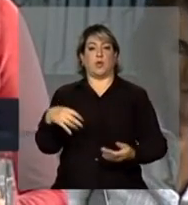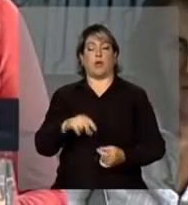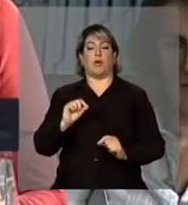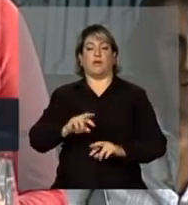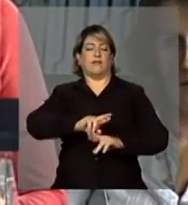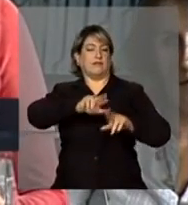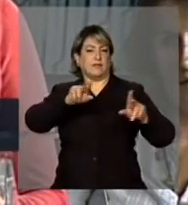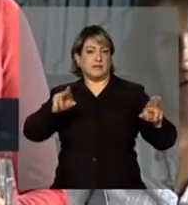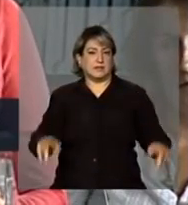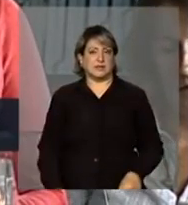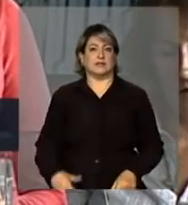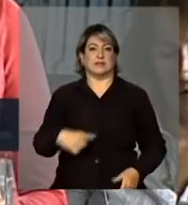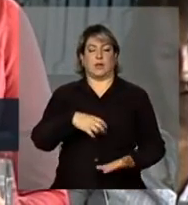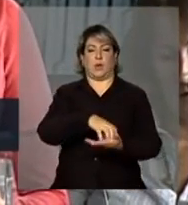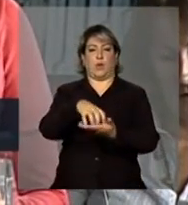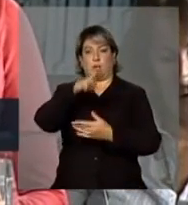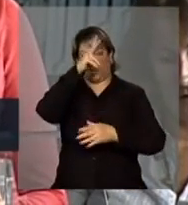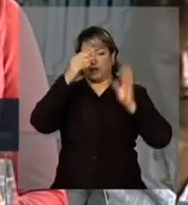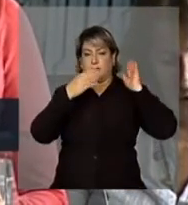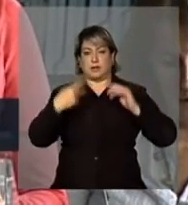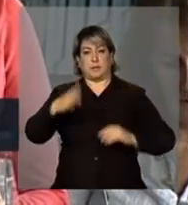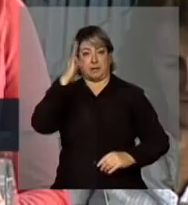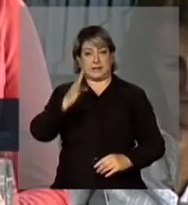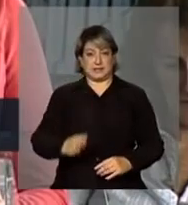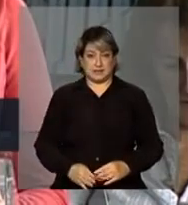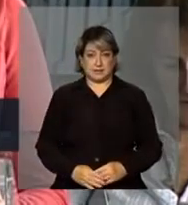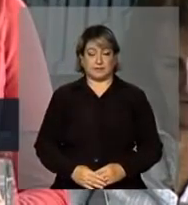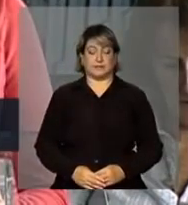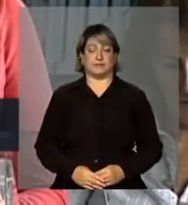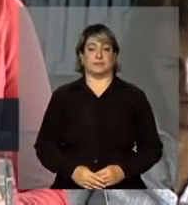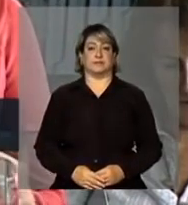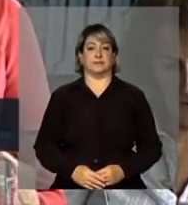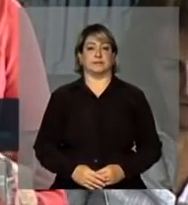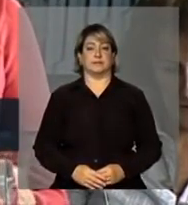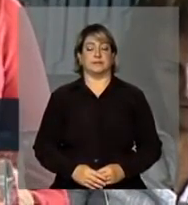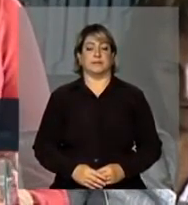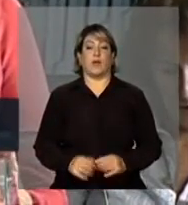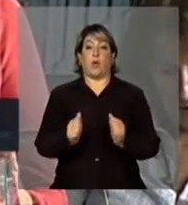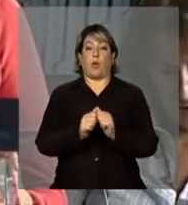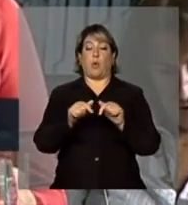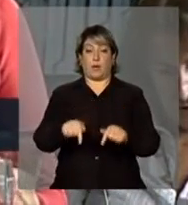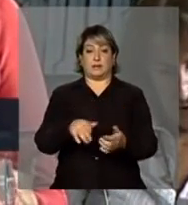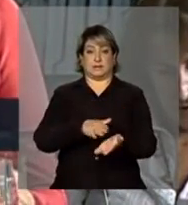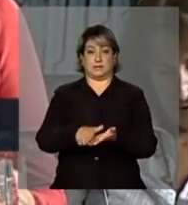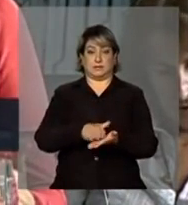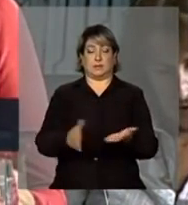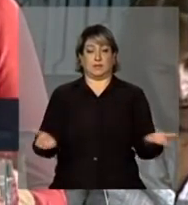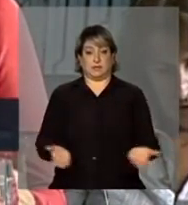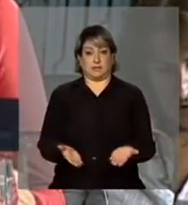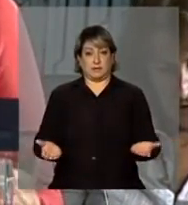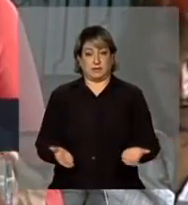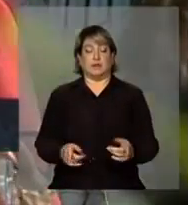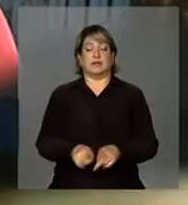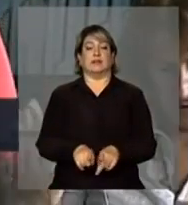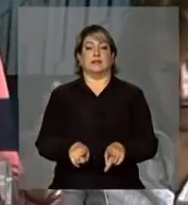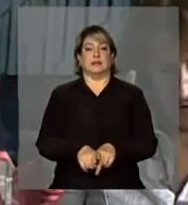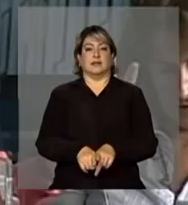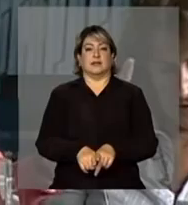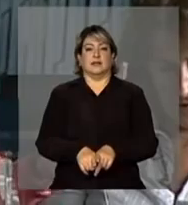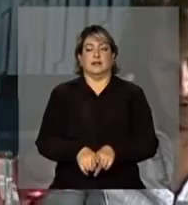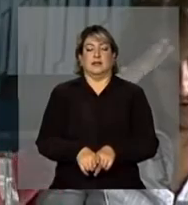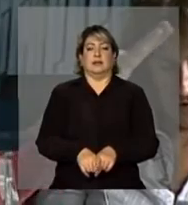sociodiversidade indígena do Brasil. Com essa publicação, a gente traz também o que a